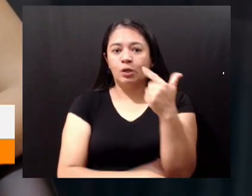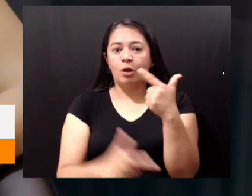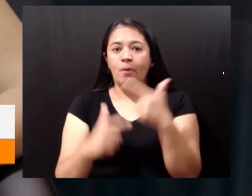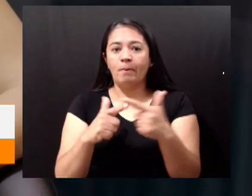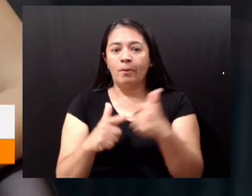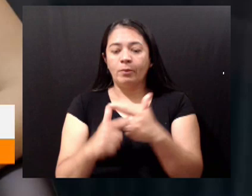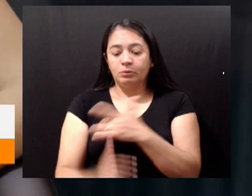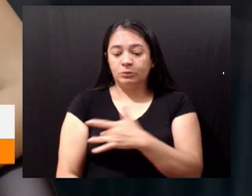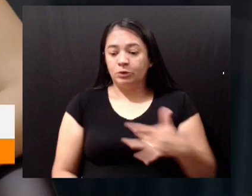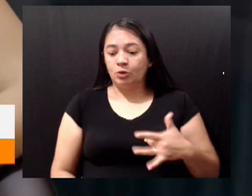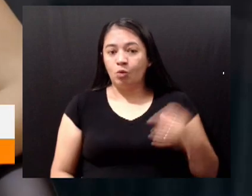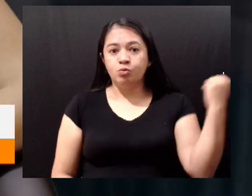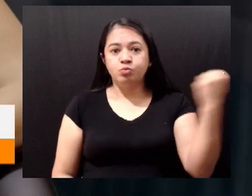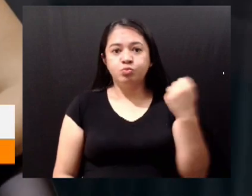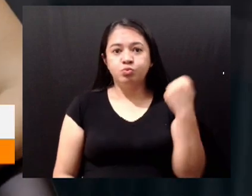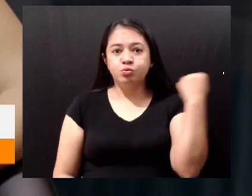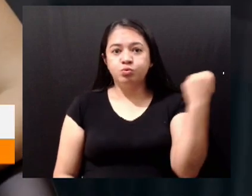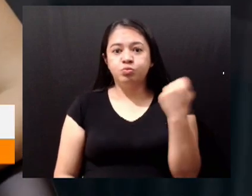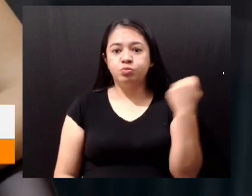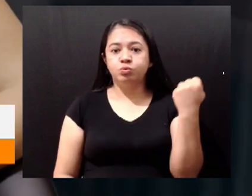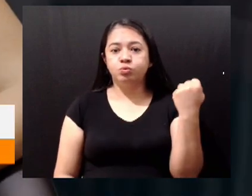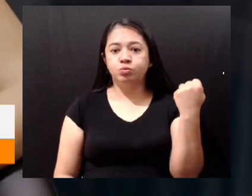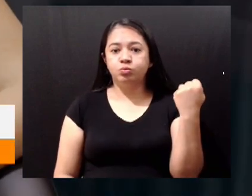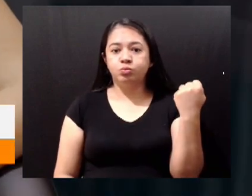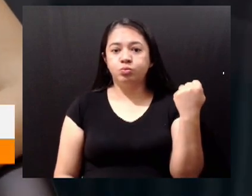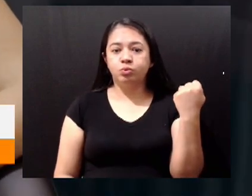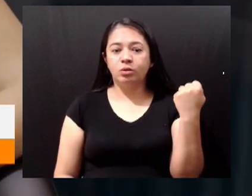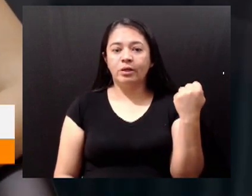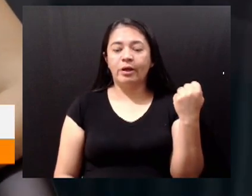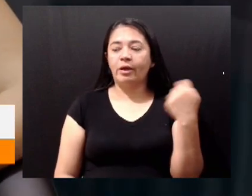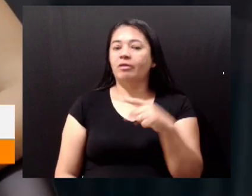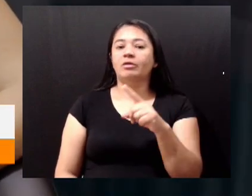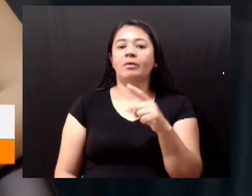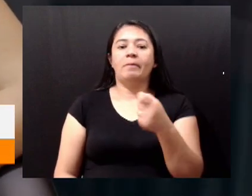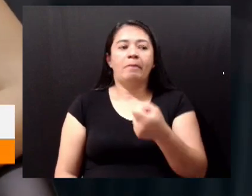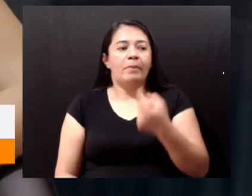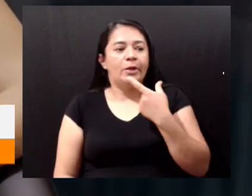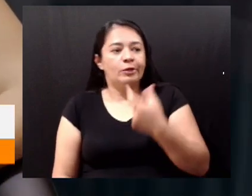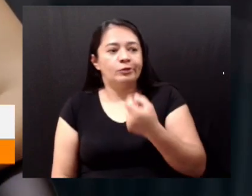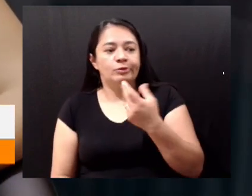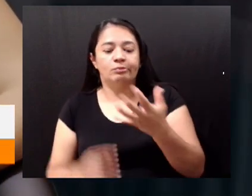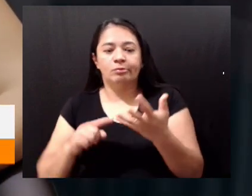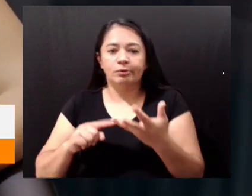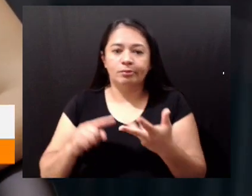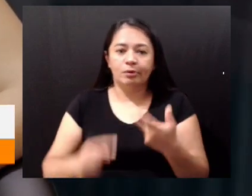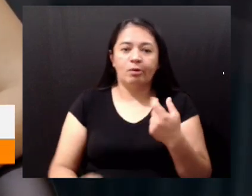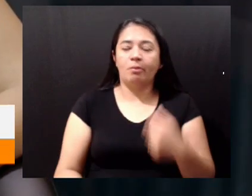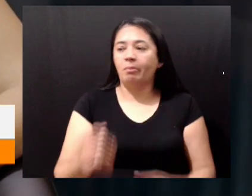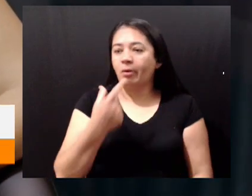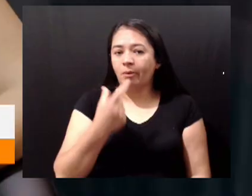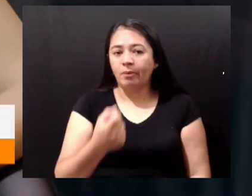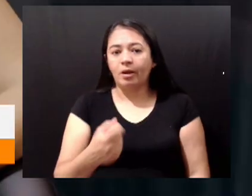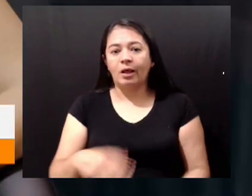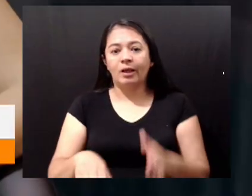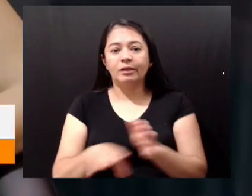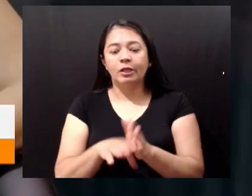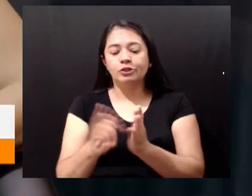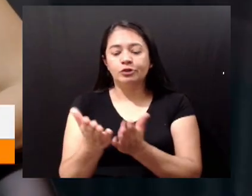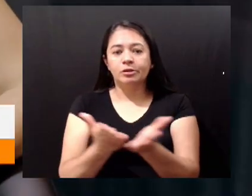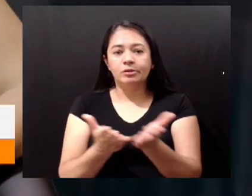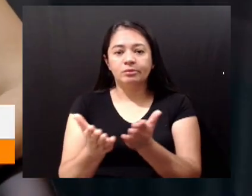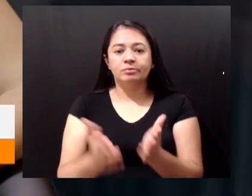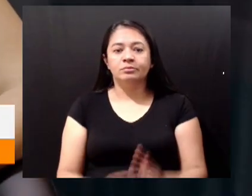grave, e Uhum. aí ele vai atrás de medicação, automedicação, até de tratamento, então ele vai sempre